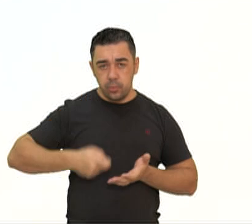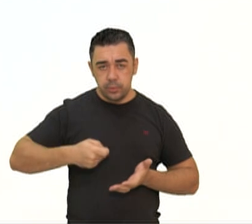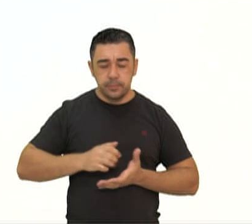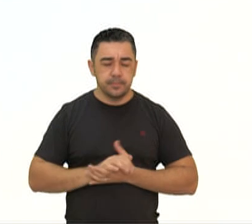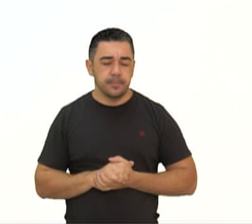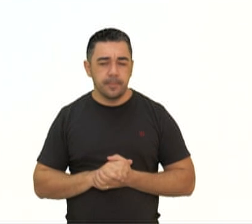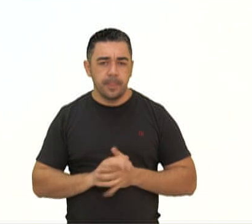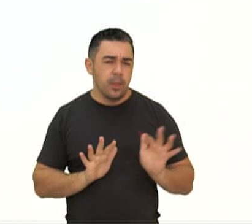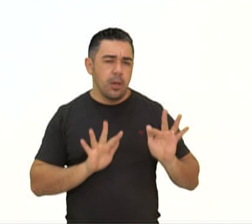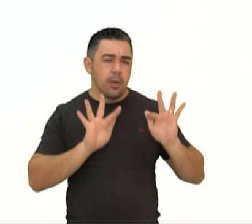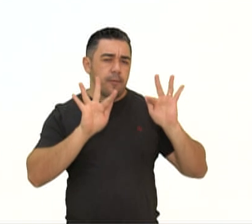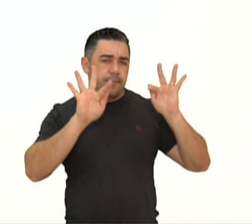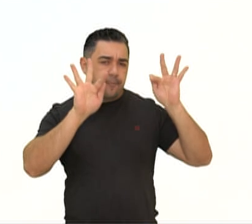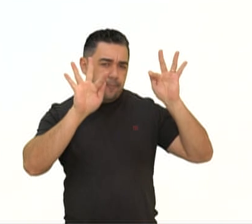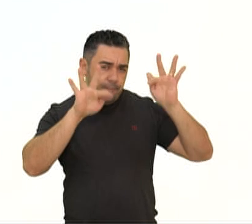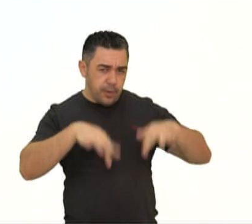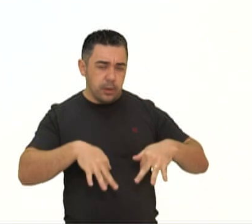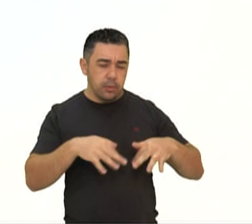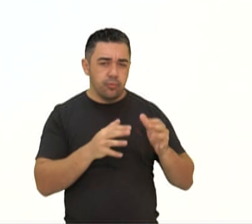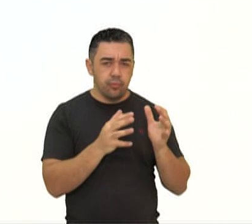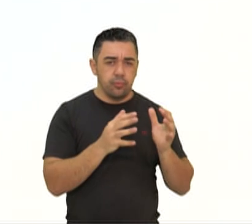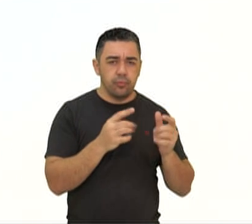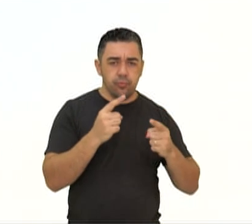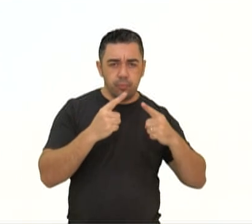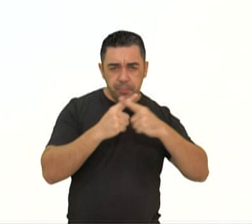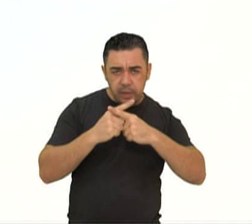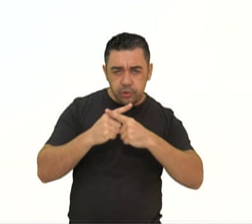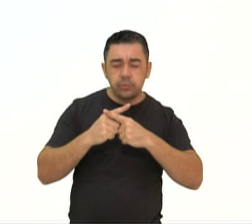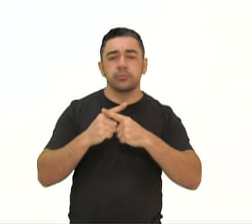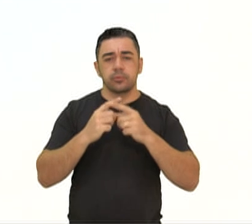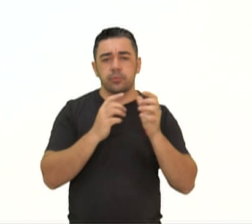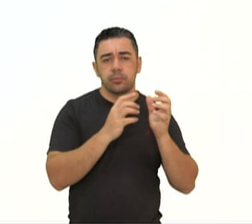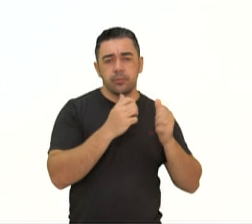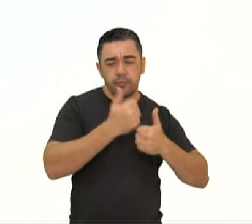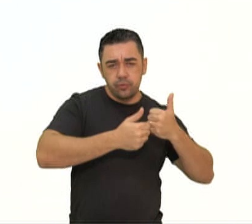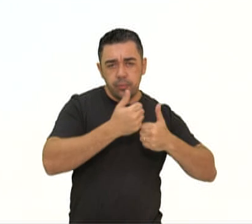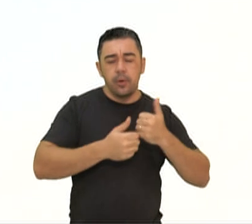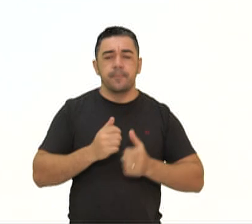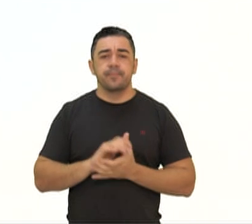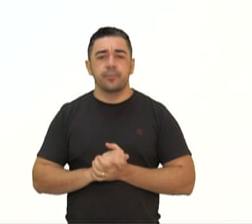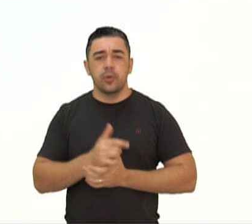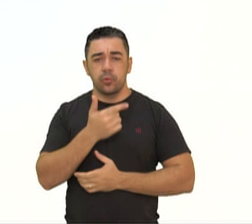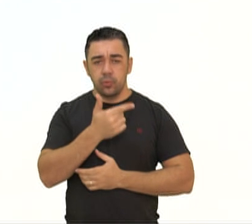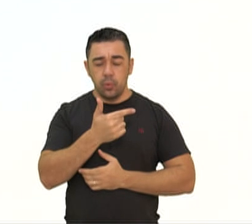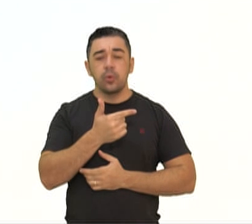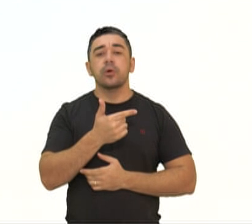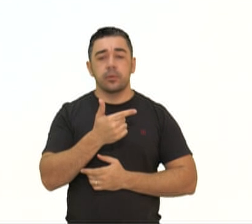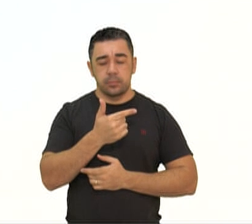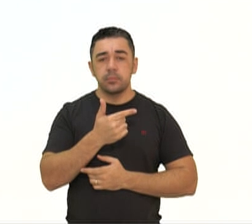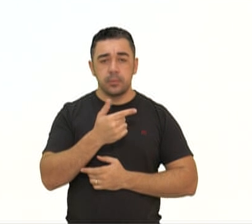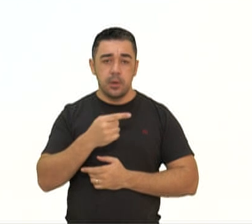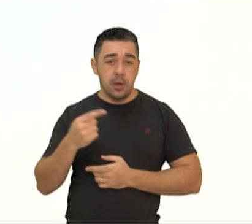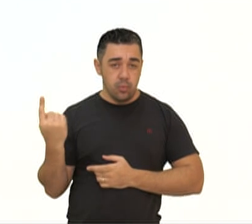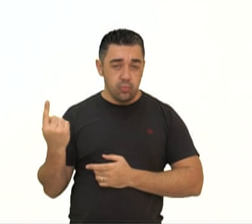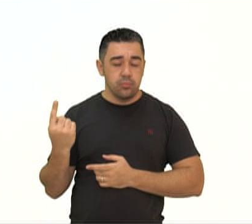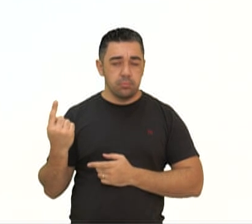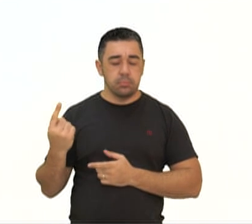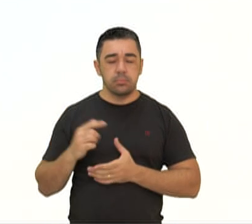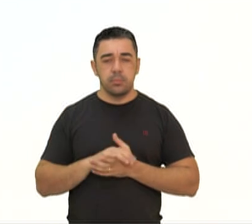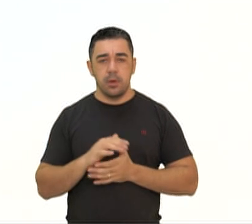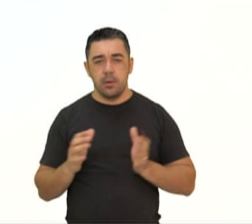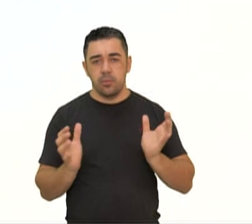Minutos após o fim da partida do Senegal contra a Polônia, que terminou em 2-1 para os senegaleses, nesta